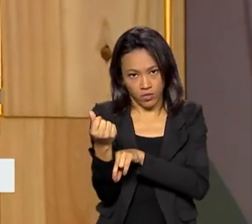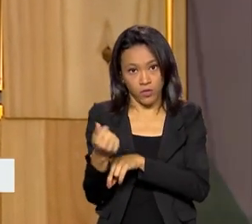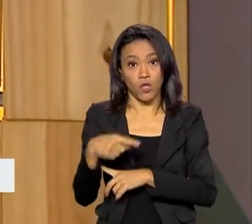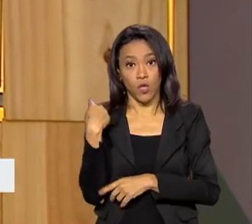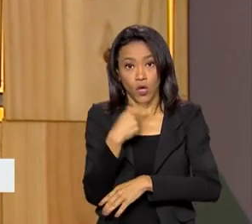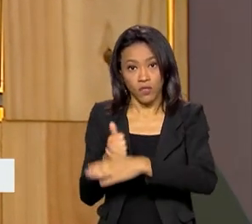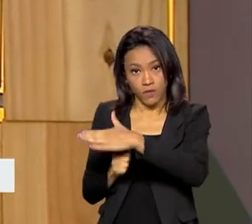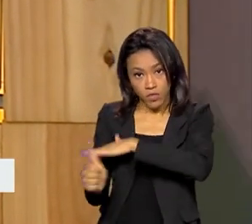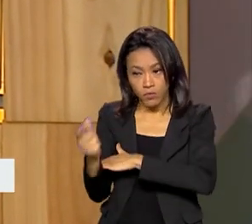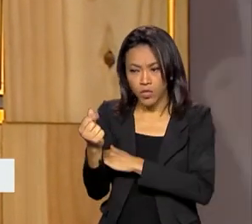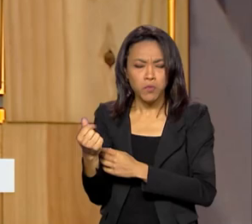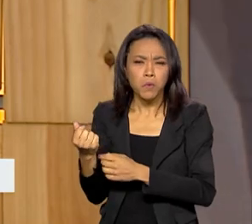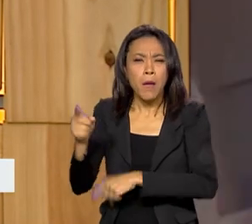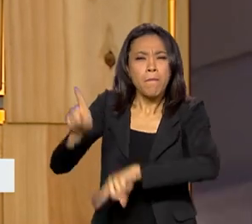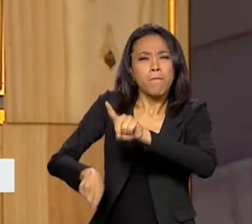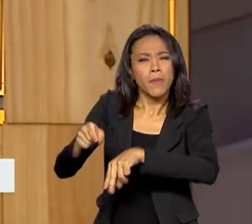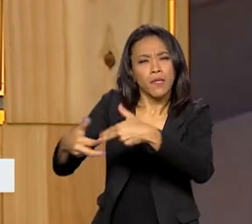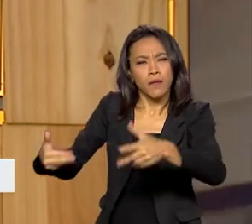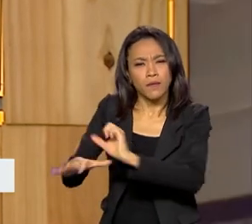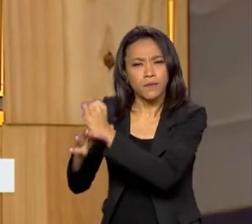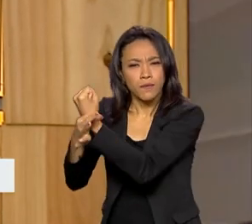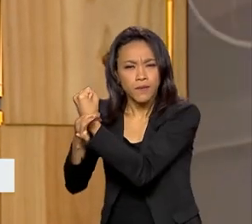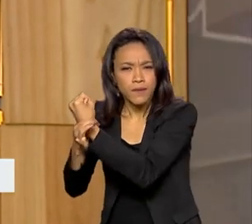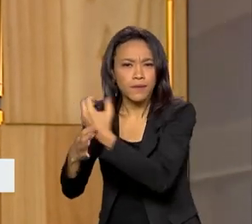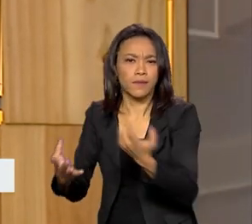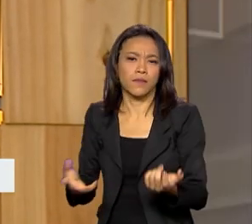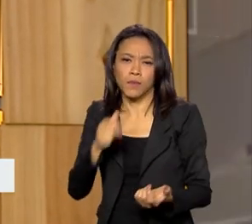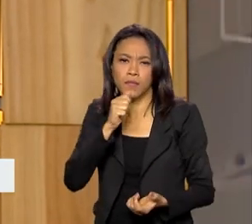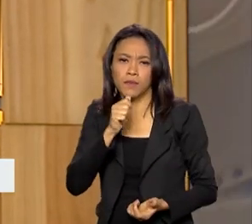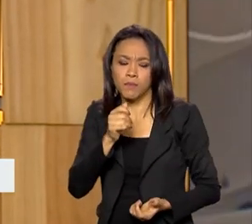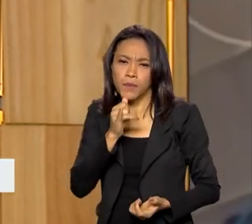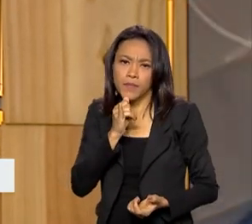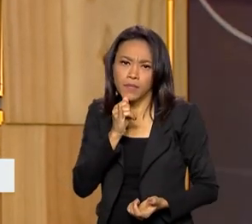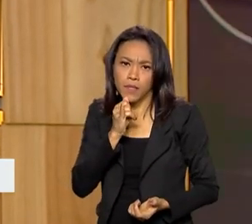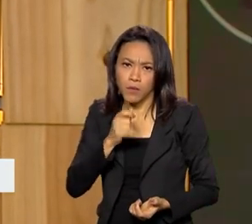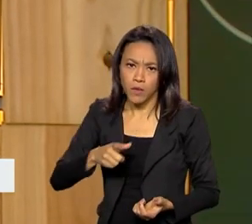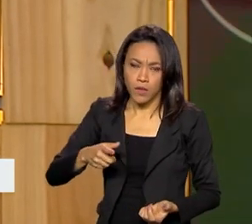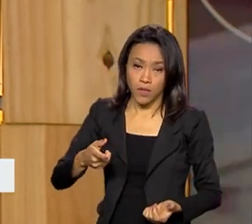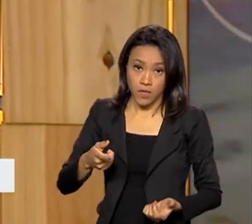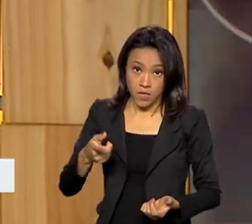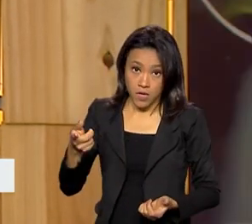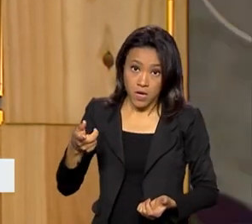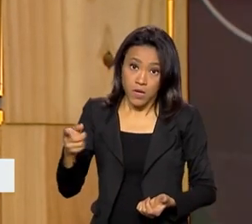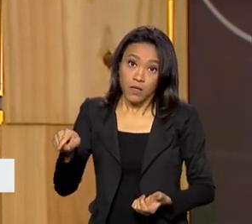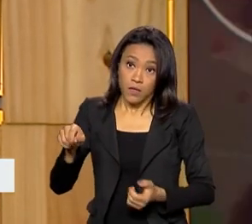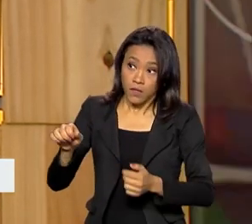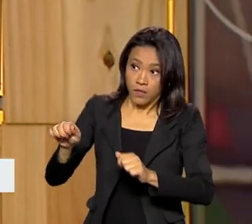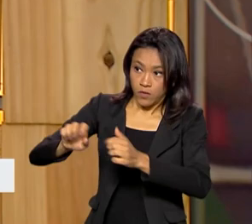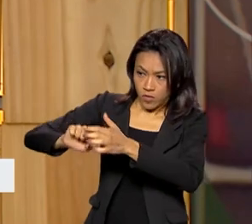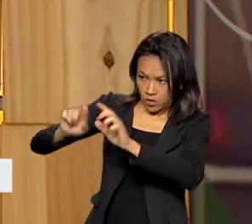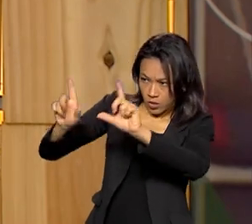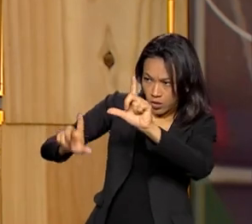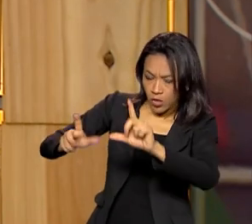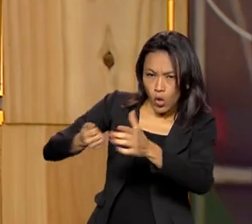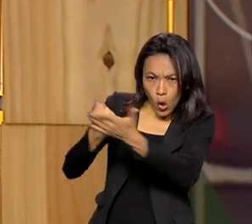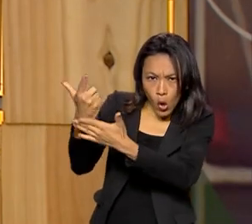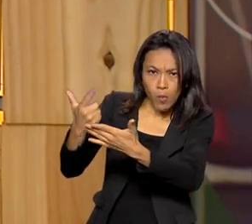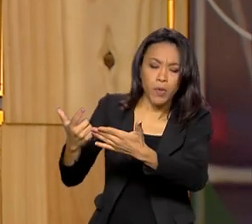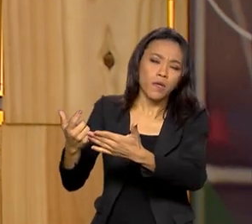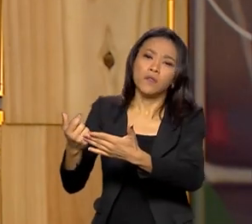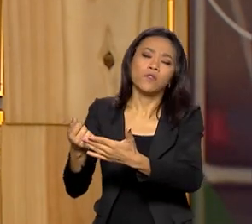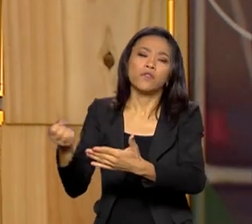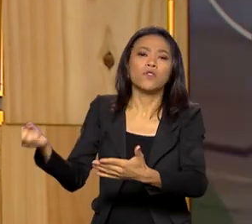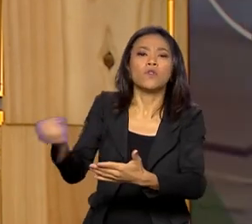investimos em equipamentos de segurança, como circuitos fechados de televisão, compra de novos